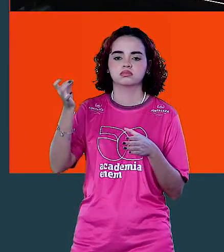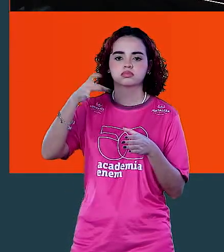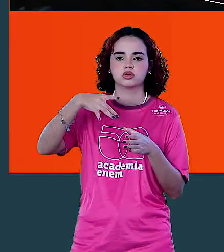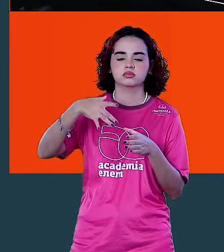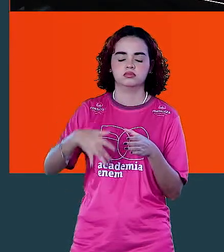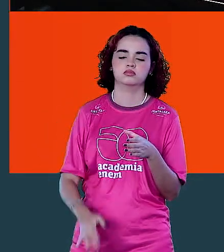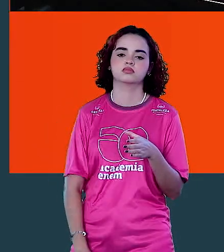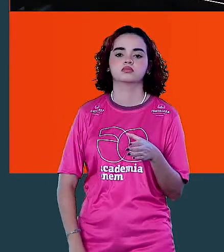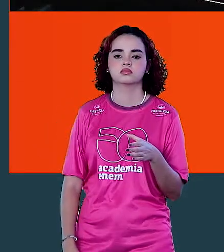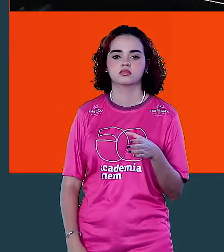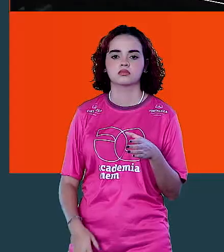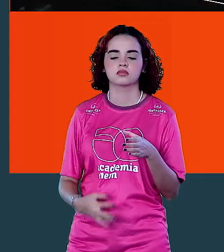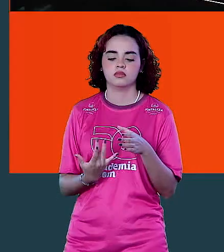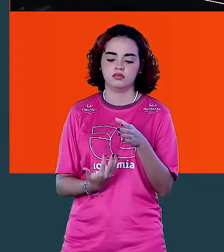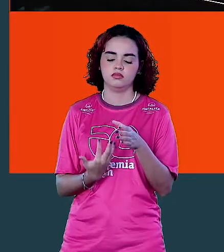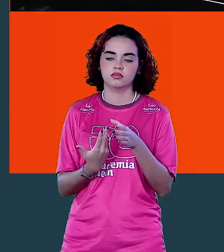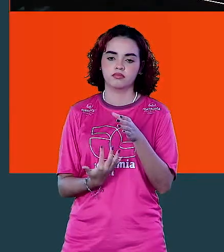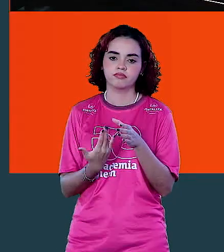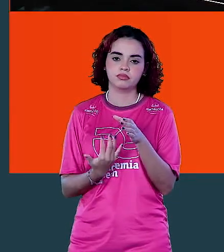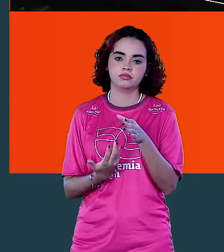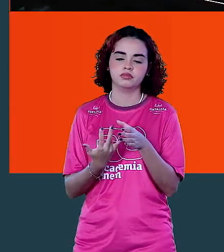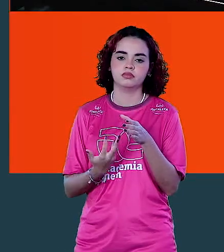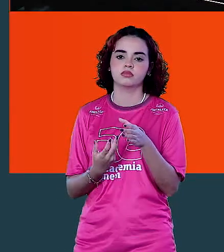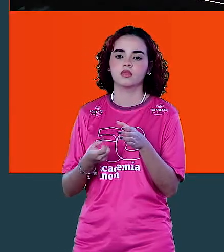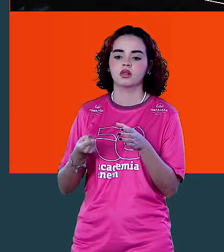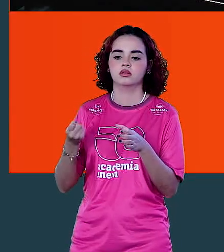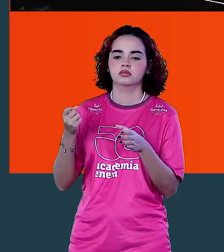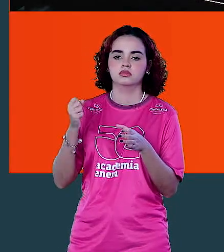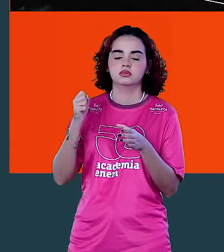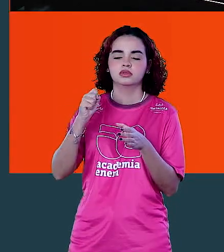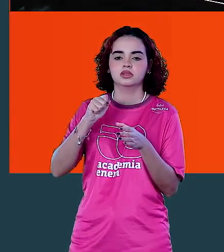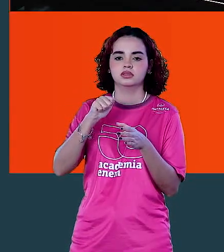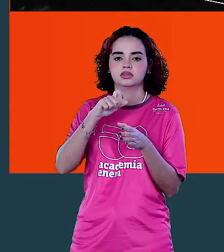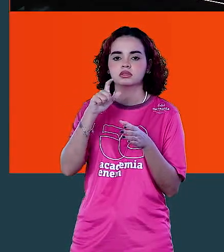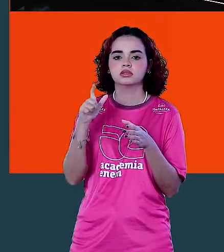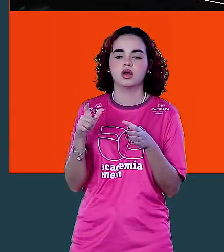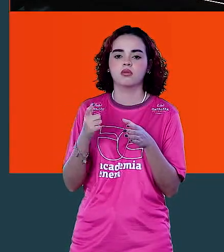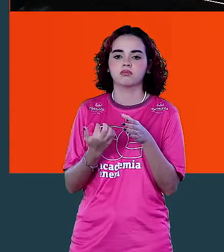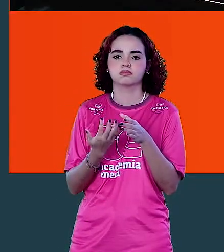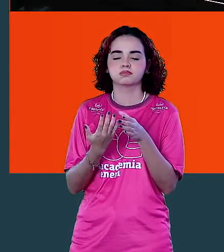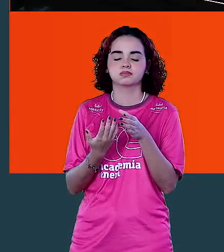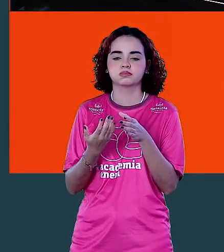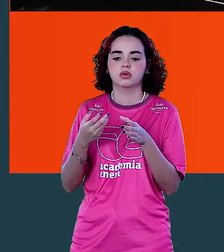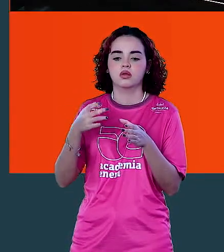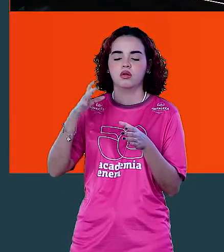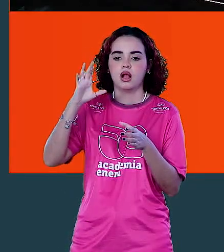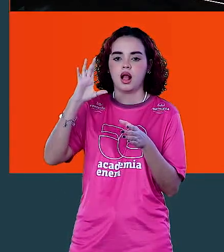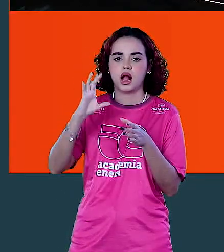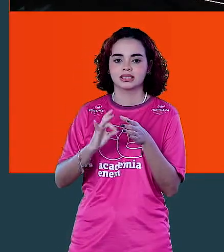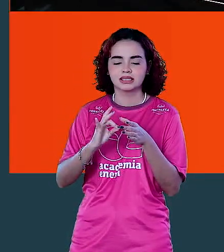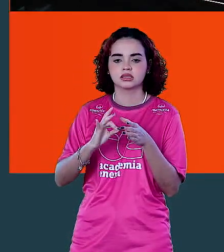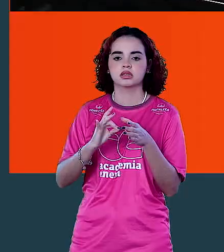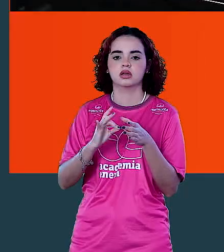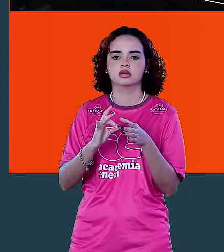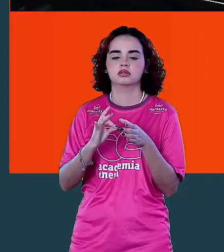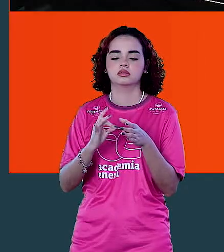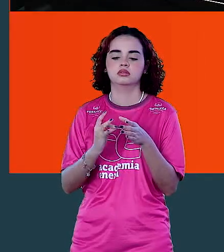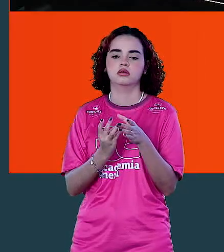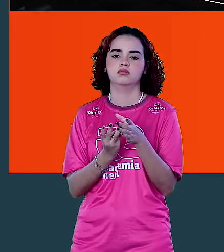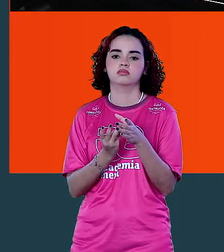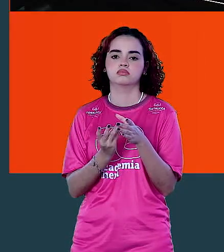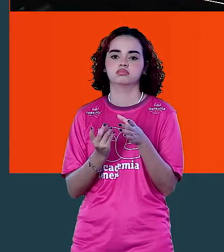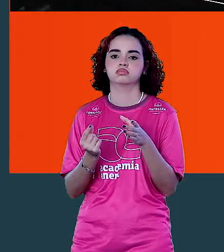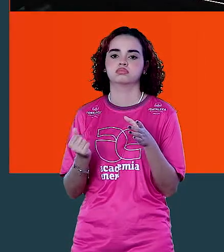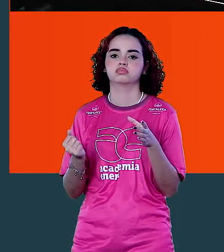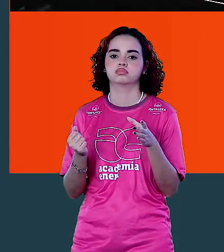água está fervendo, borbulhando lá, tu joga o sal na água. Assim que o sal entra em contato com a água, o que é que para